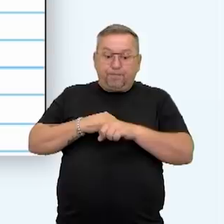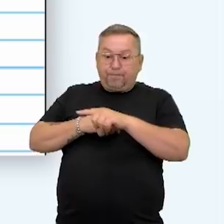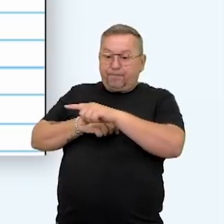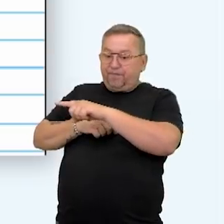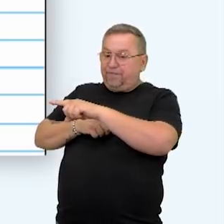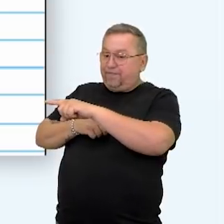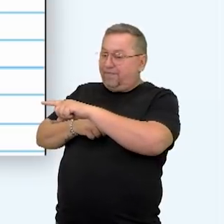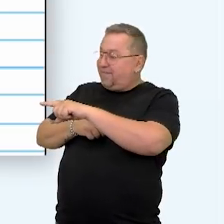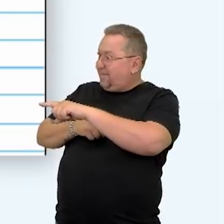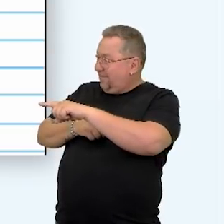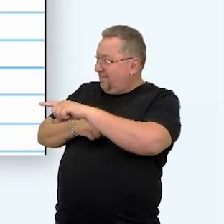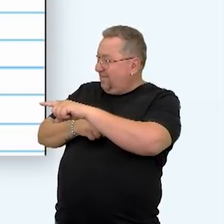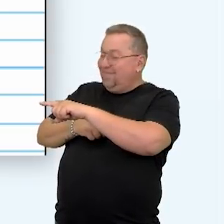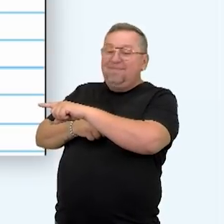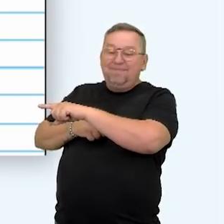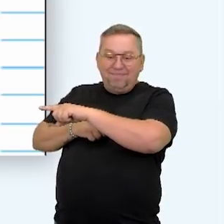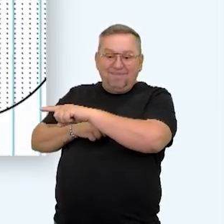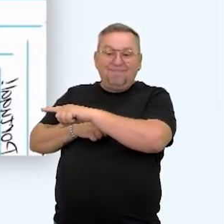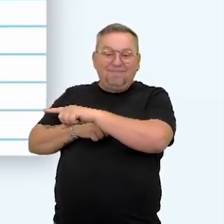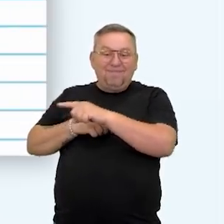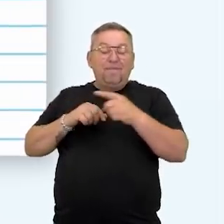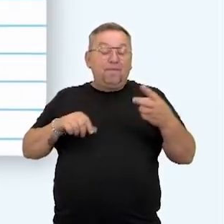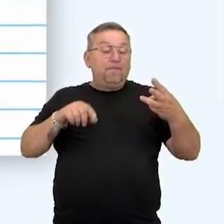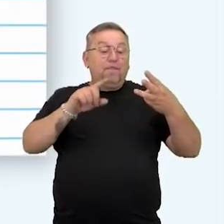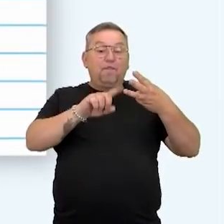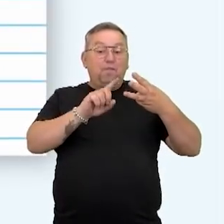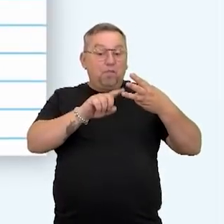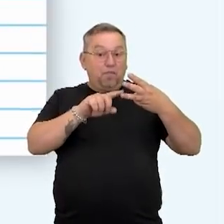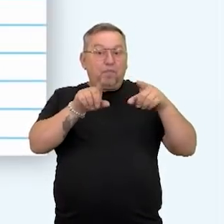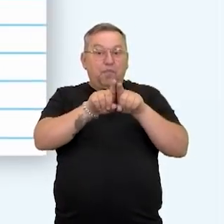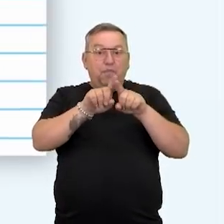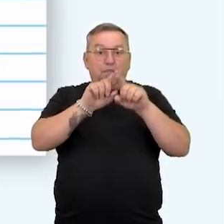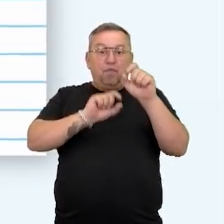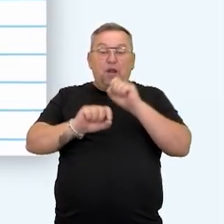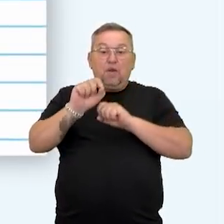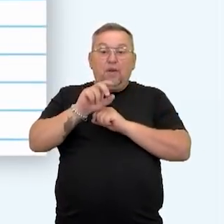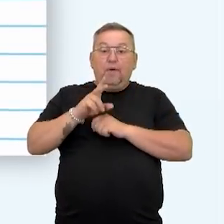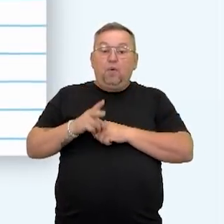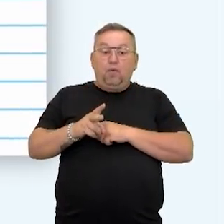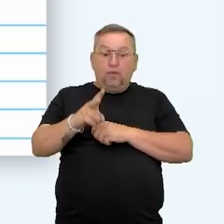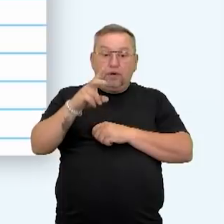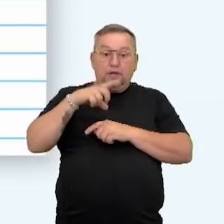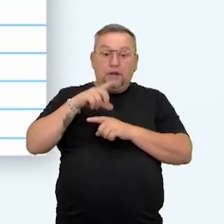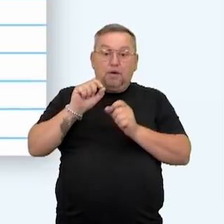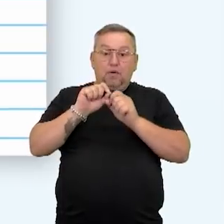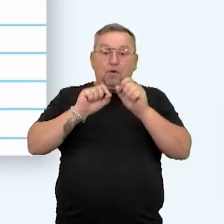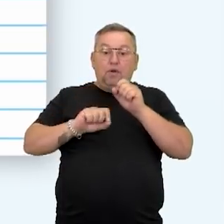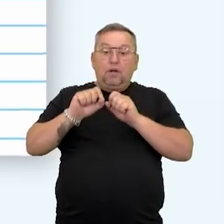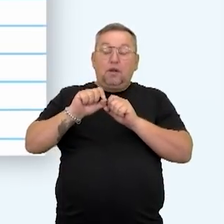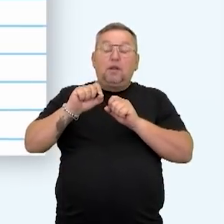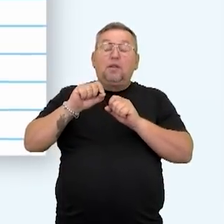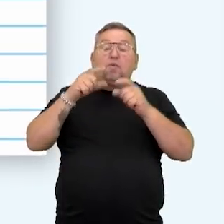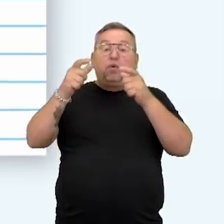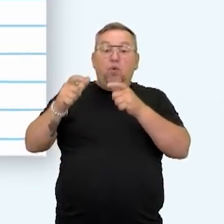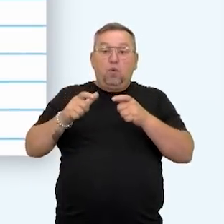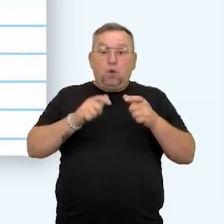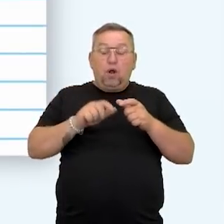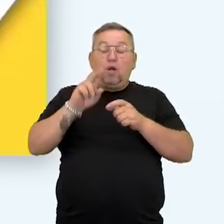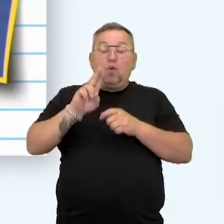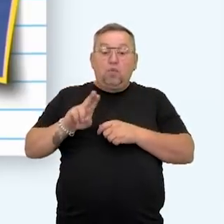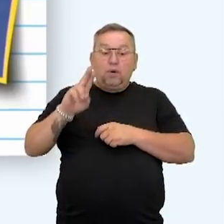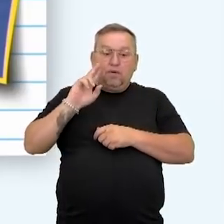forte intensidade absoluta. Um terceiro critério de forte integração é o da contiguidade das manchas urbanizadas. Quando olhamos